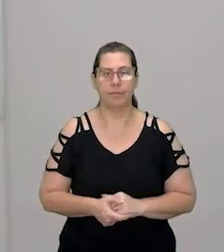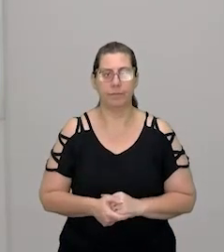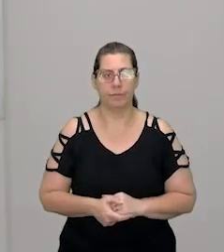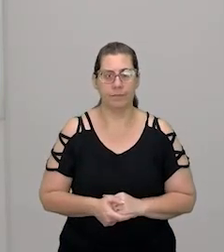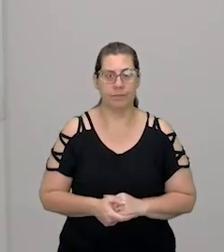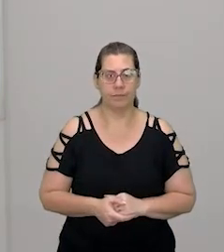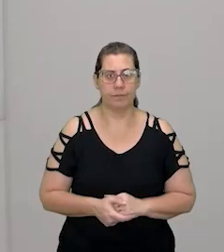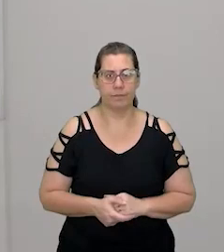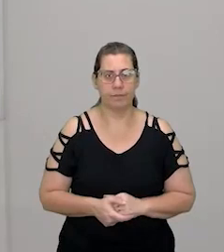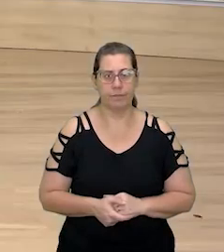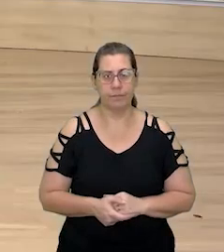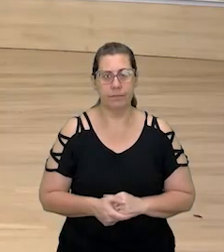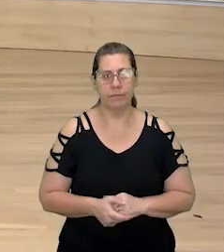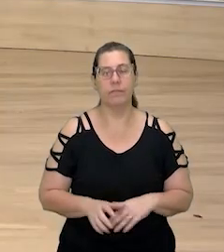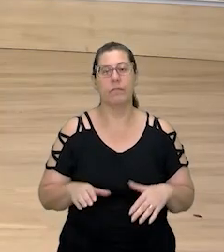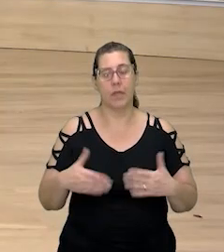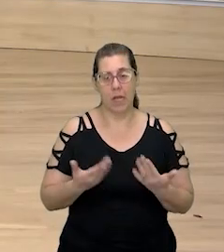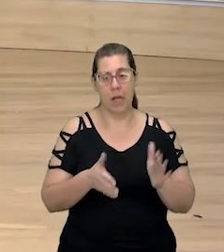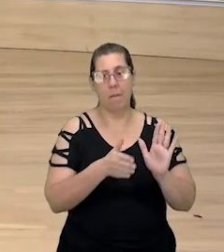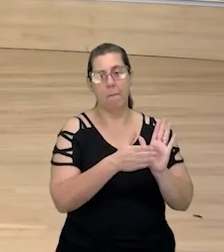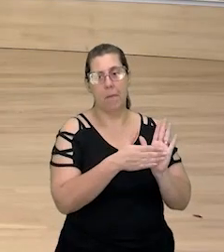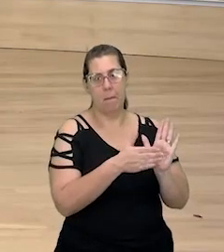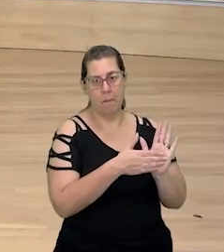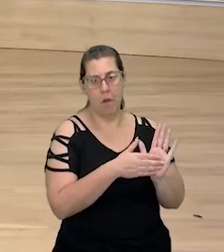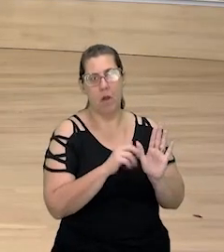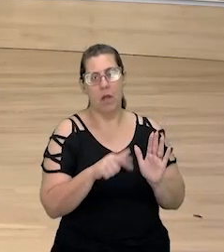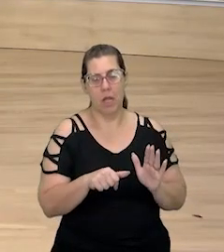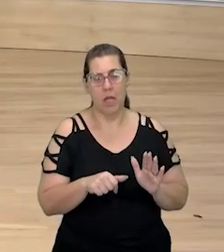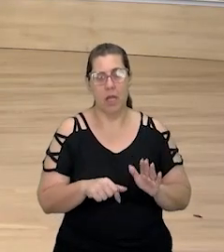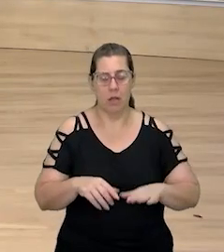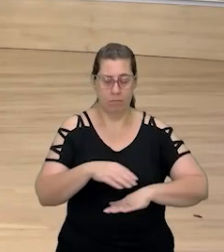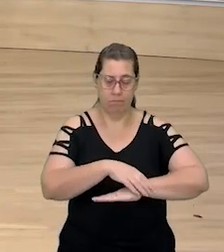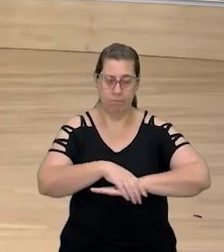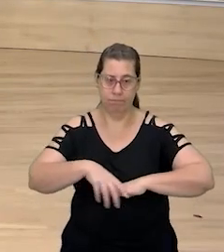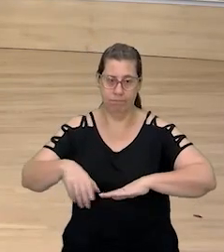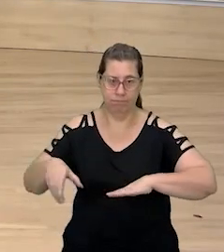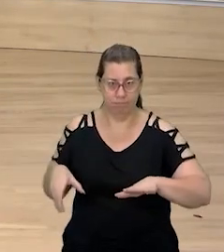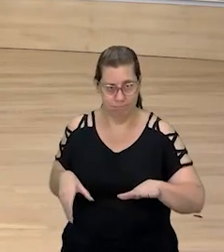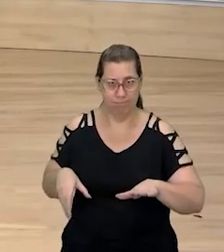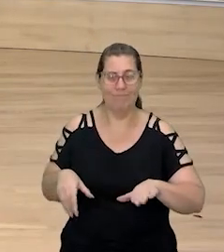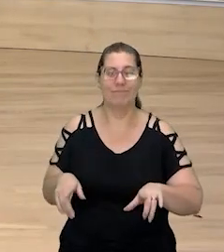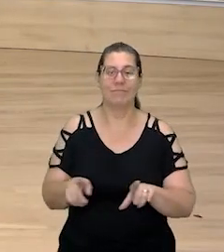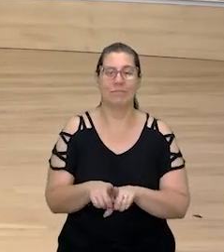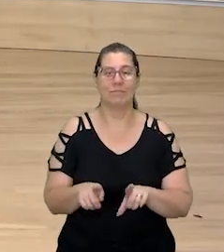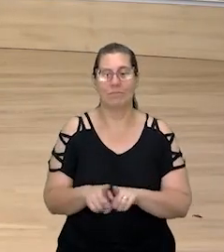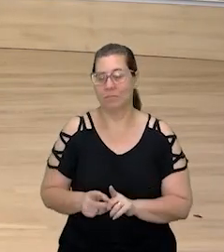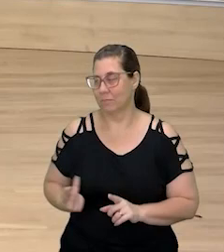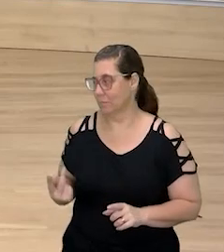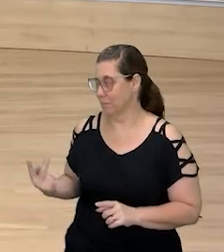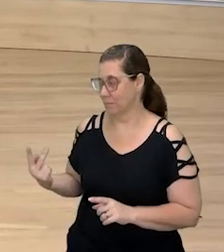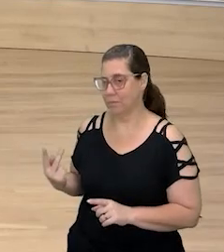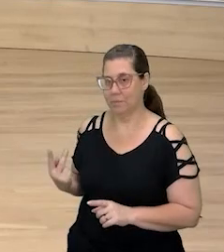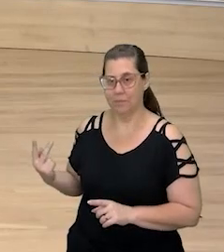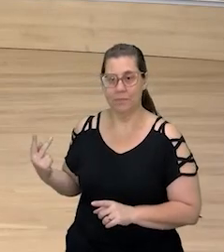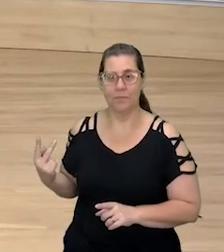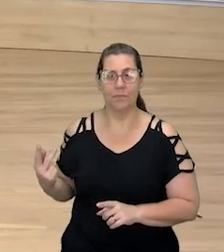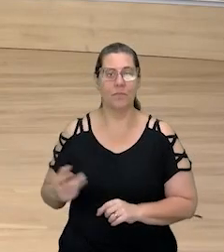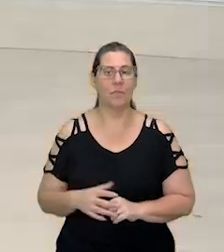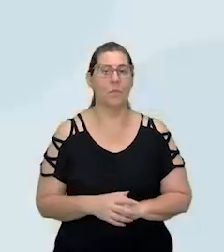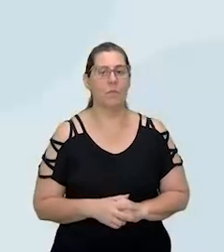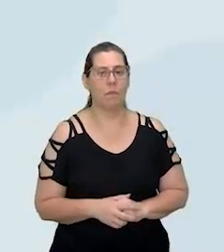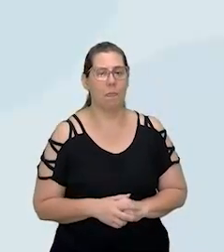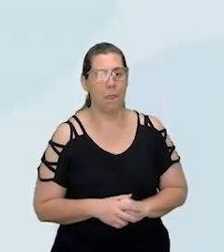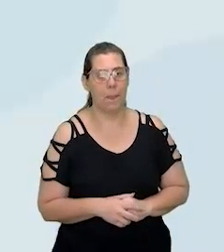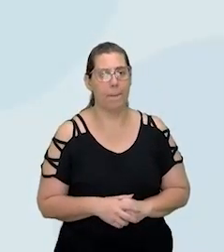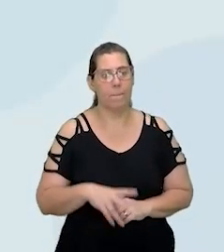bem melhor. E aí a proposta era aula descalço, descalça estou também. Aqui, olha só, nós